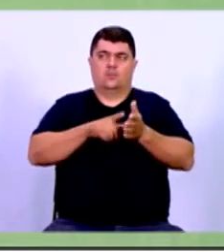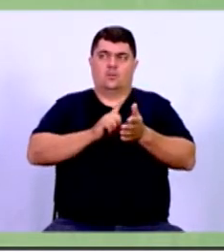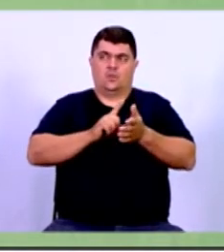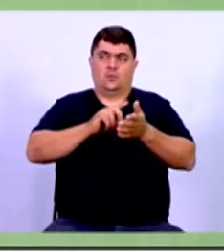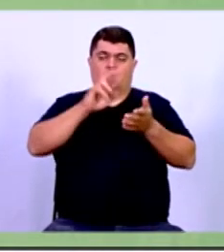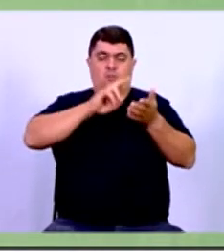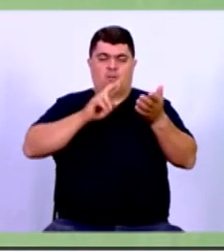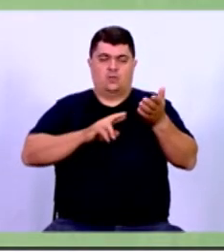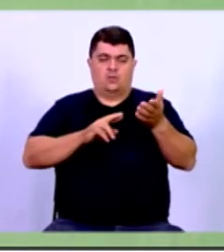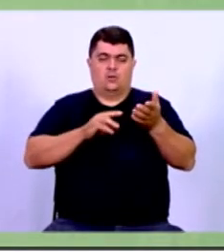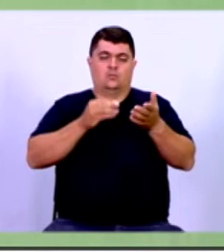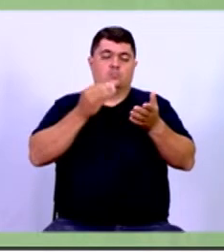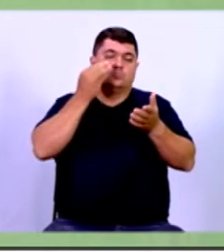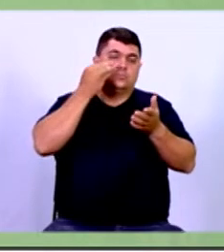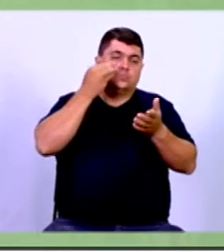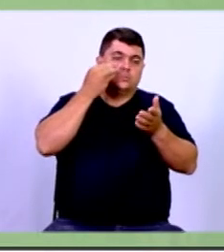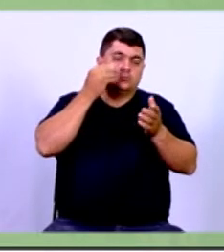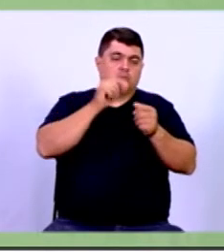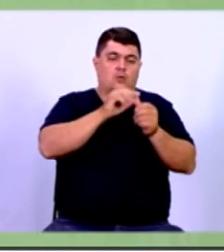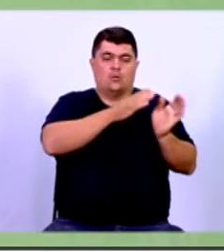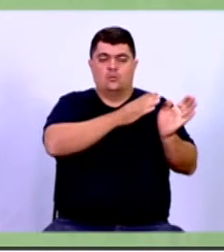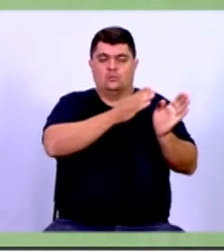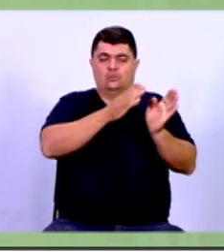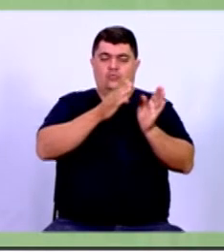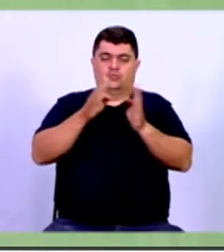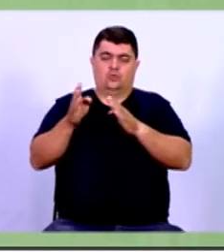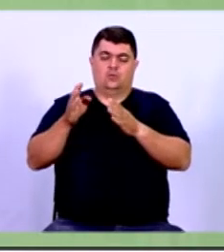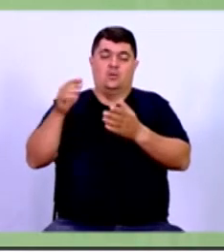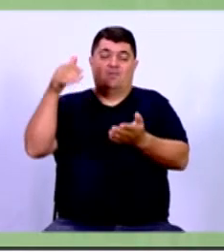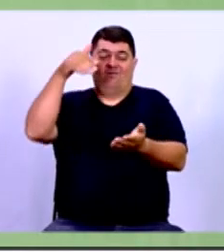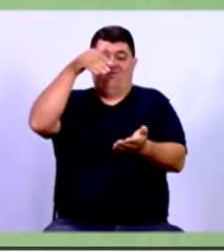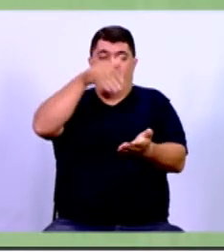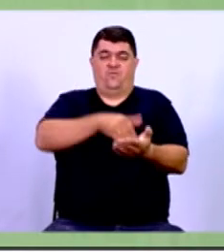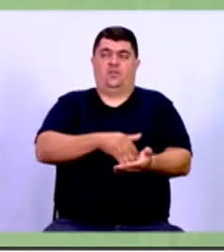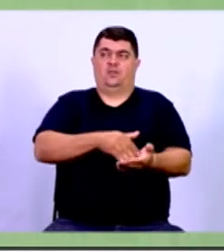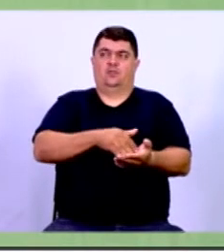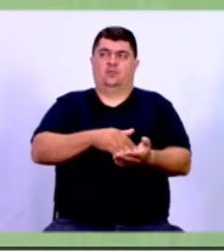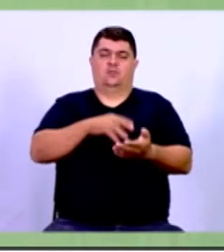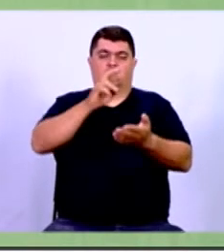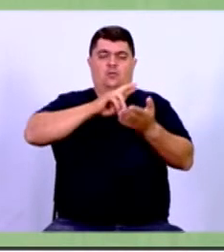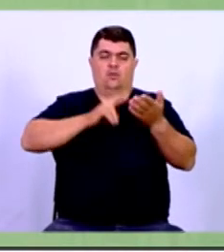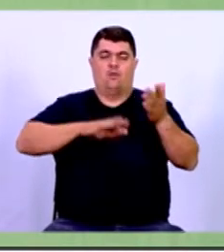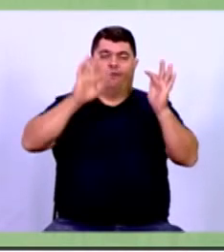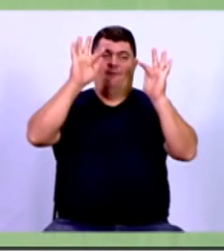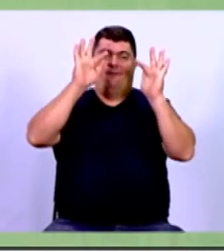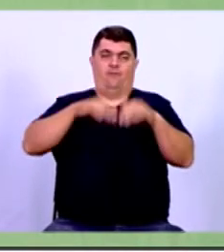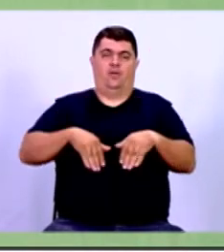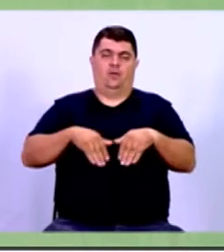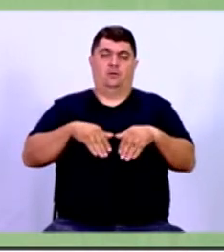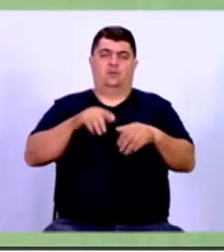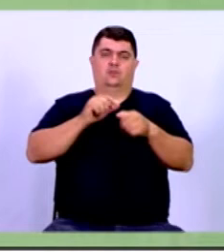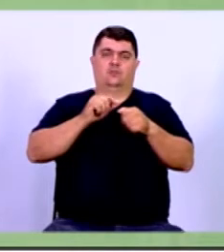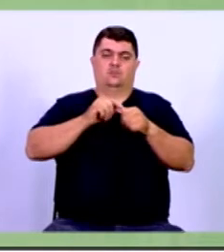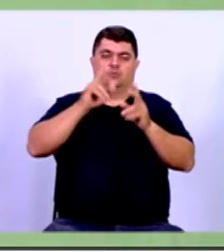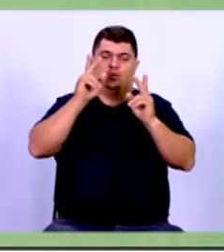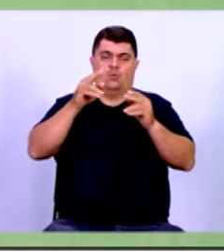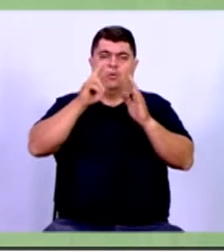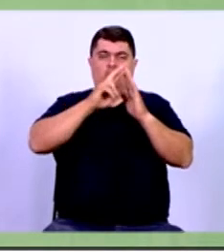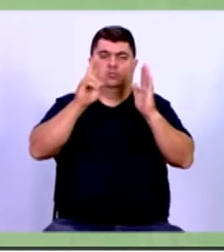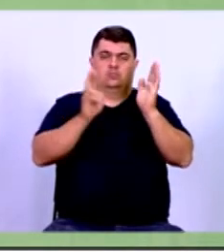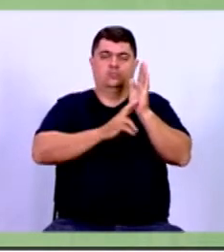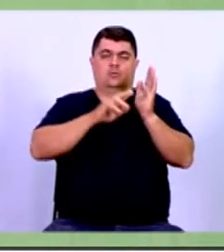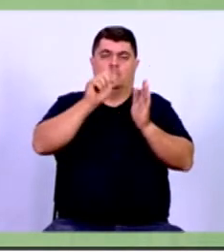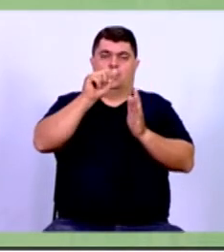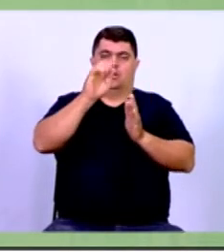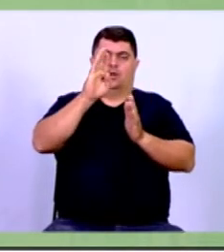relatório parcial, que é durante a realização de estágio, e você culmina com o relatório final, de acordo com as normas da